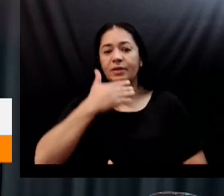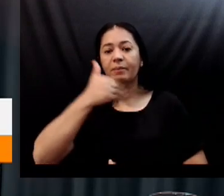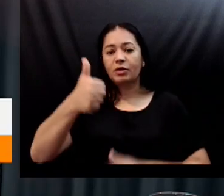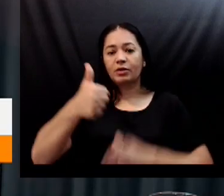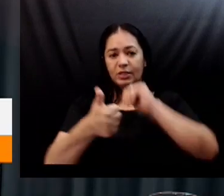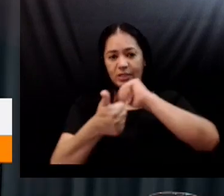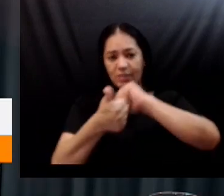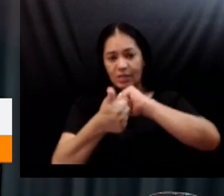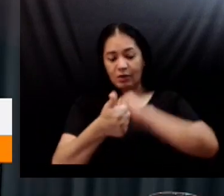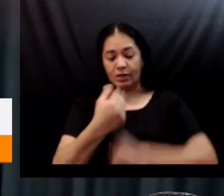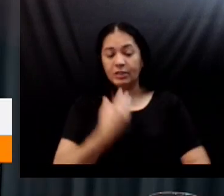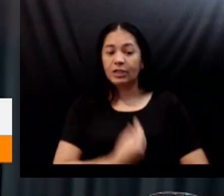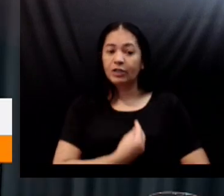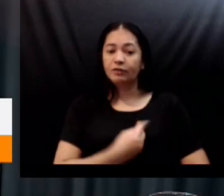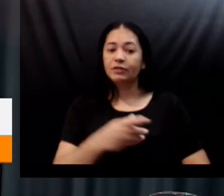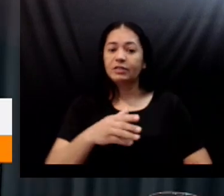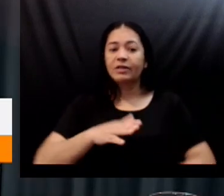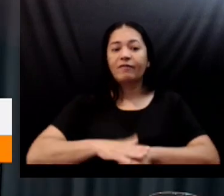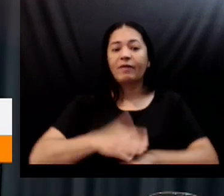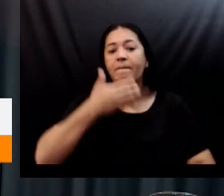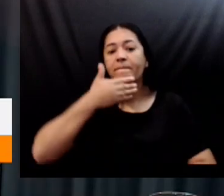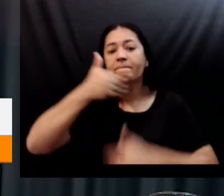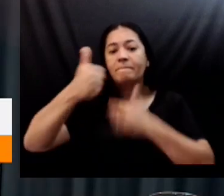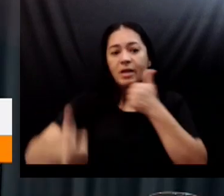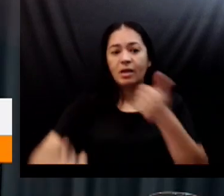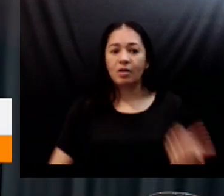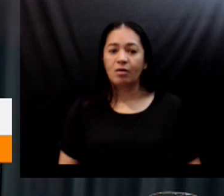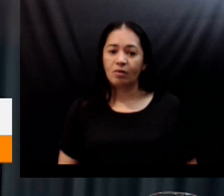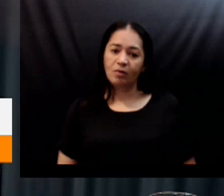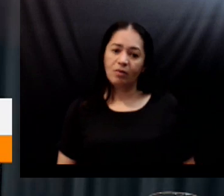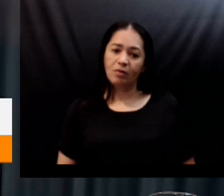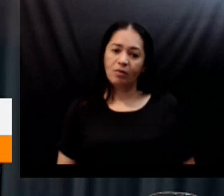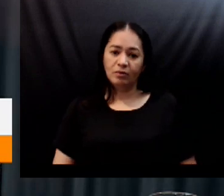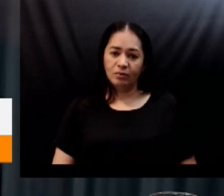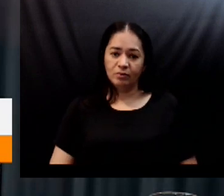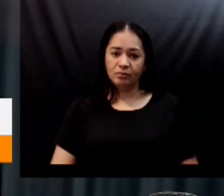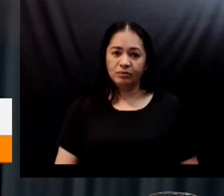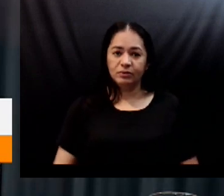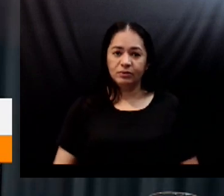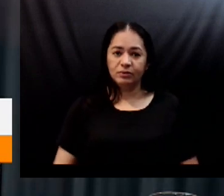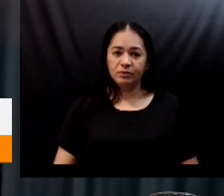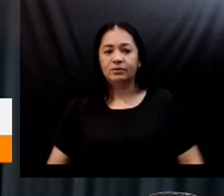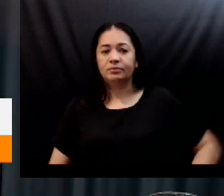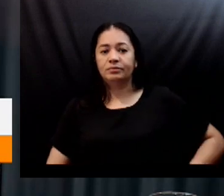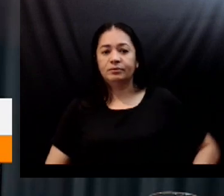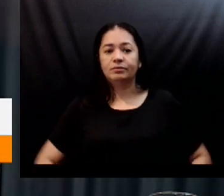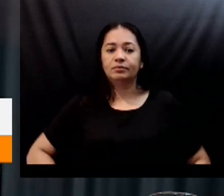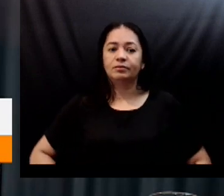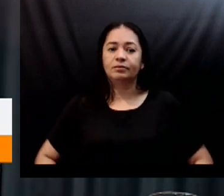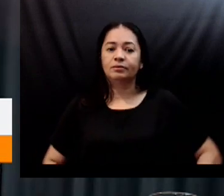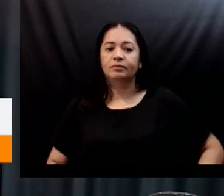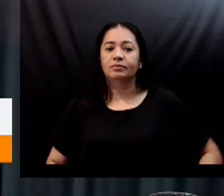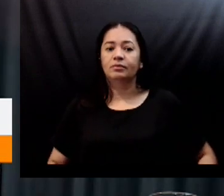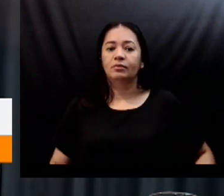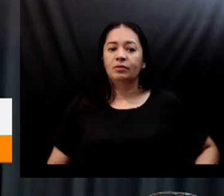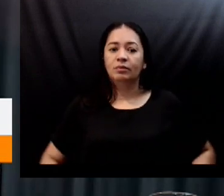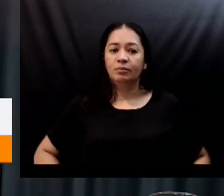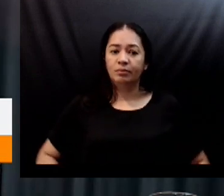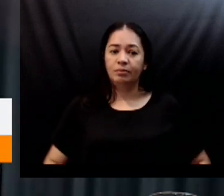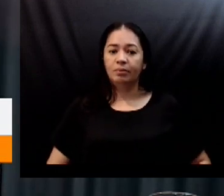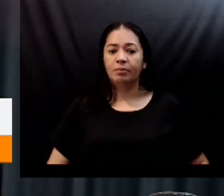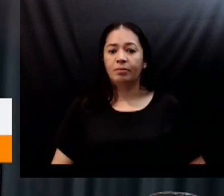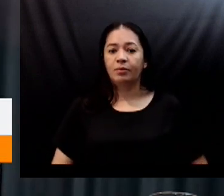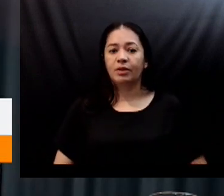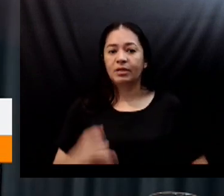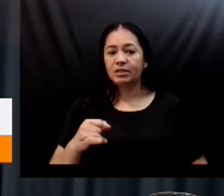você produz melhor quando você precisar produzir. Talvez até num curto tempo, do que você levaria se você não descansar e